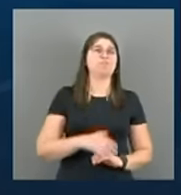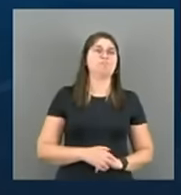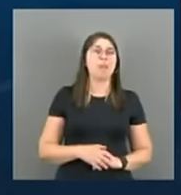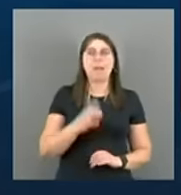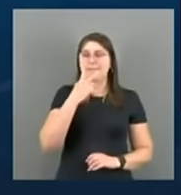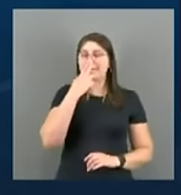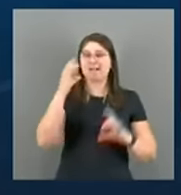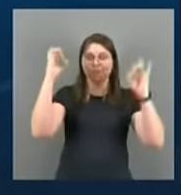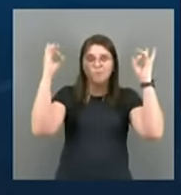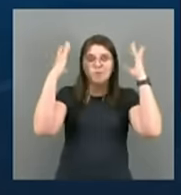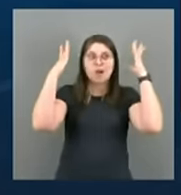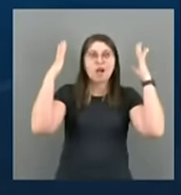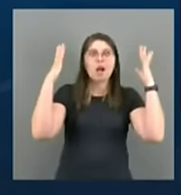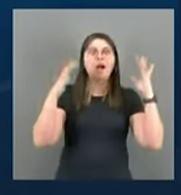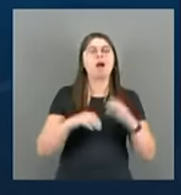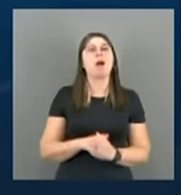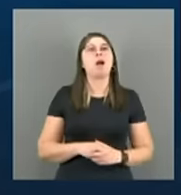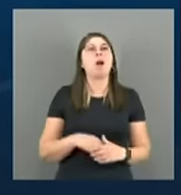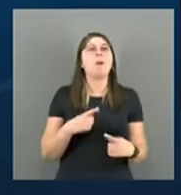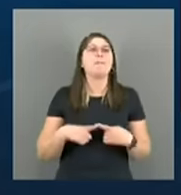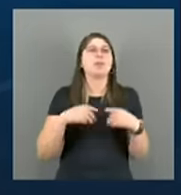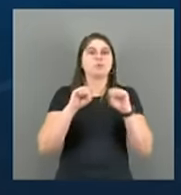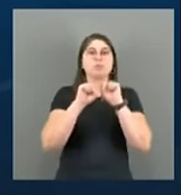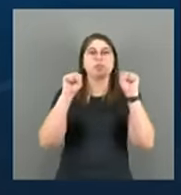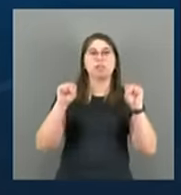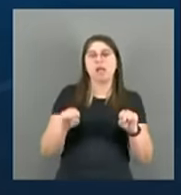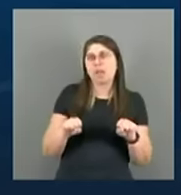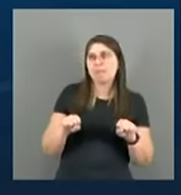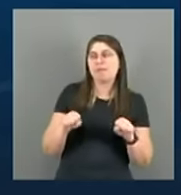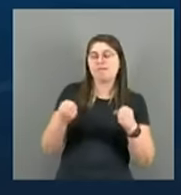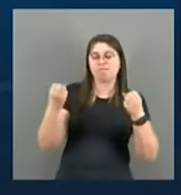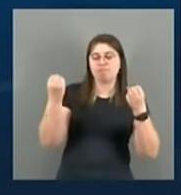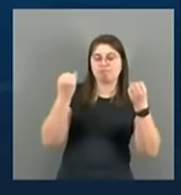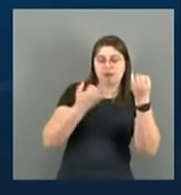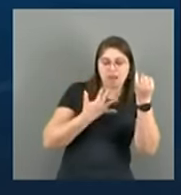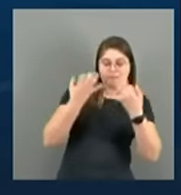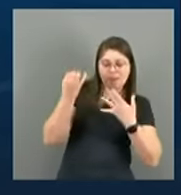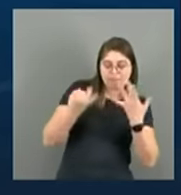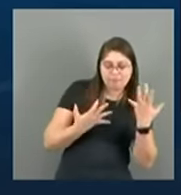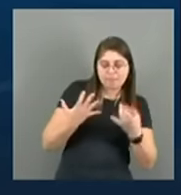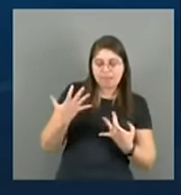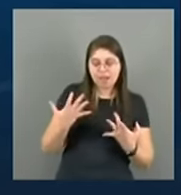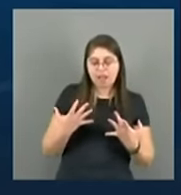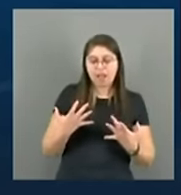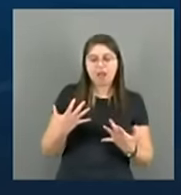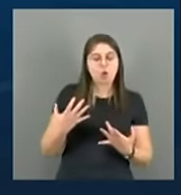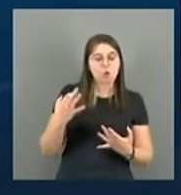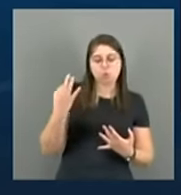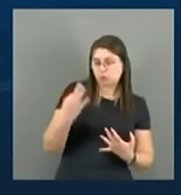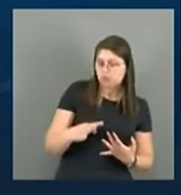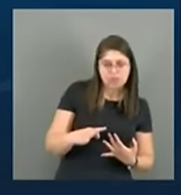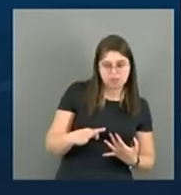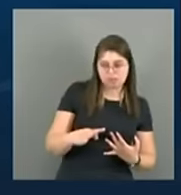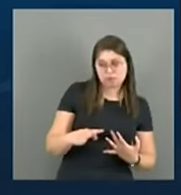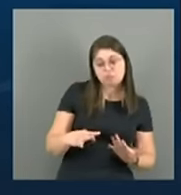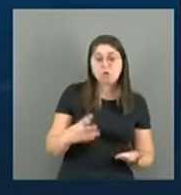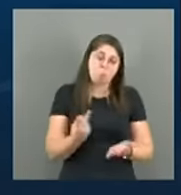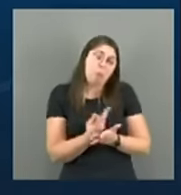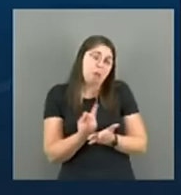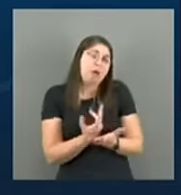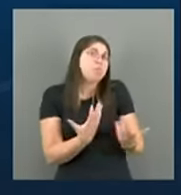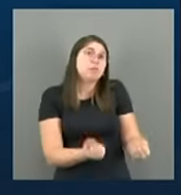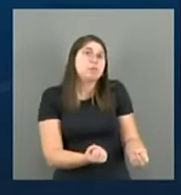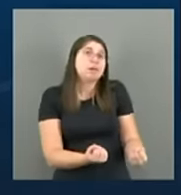né? O sistema mostra pra nós e a gente fala, pô, a gente não quer aceitar. O modo certo não está dando certo, então vamos fazer o modo errado. Então nada